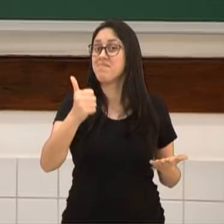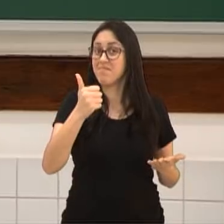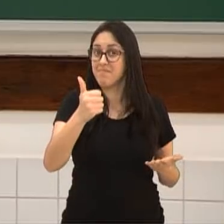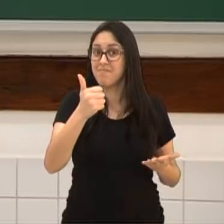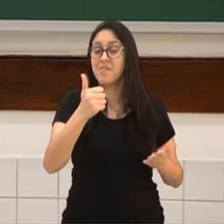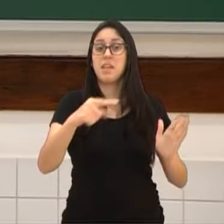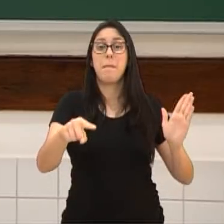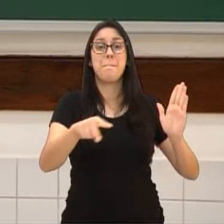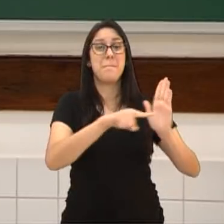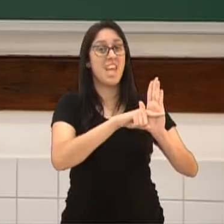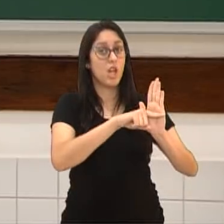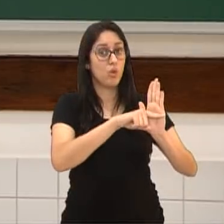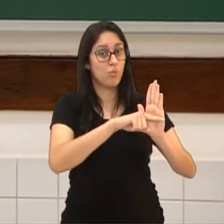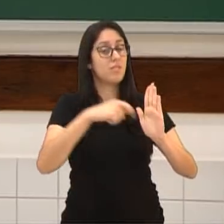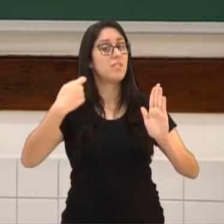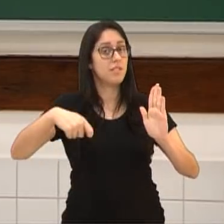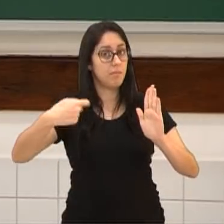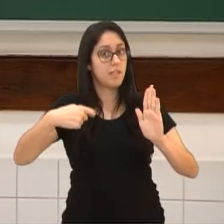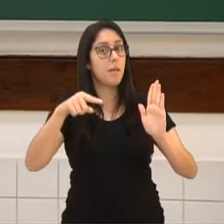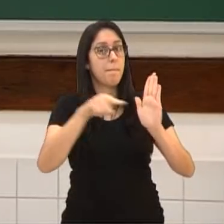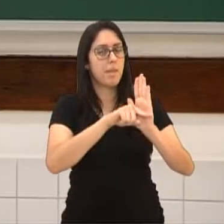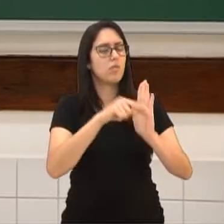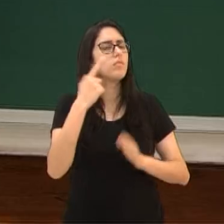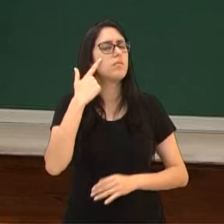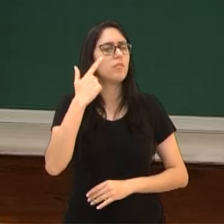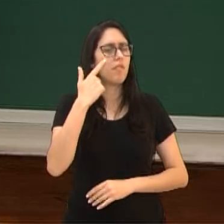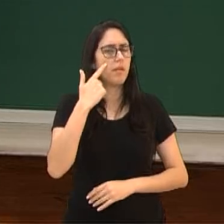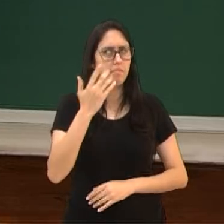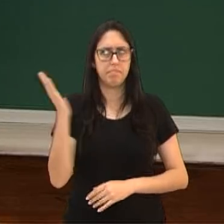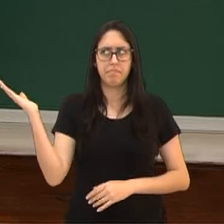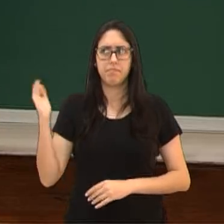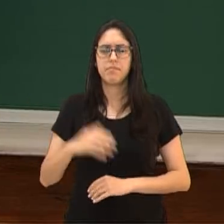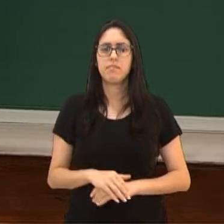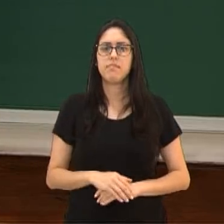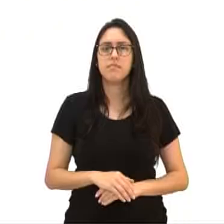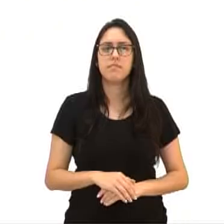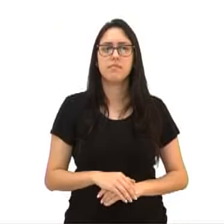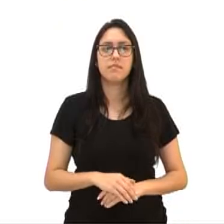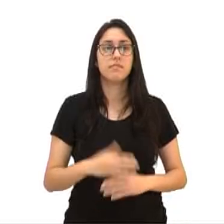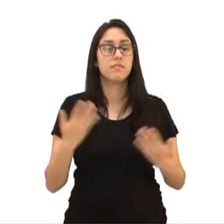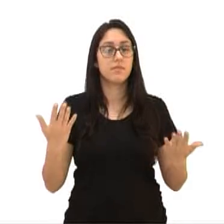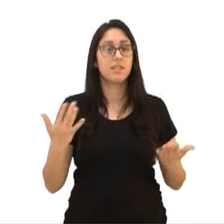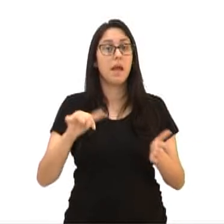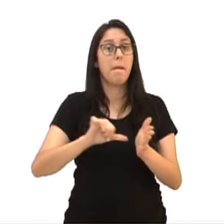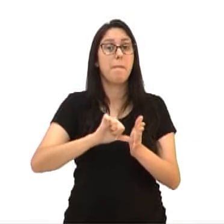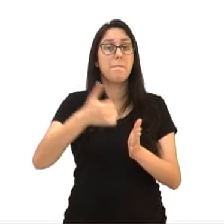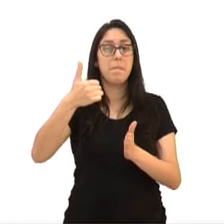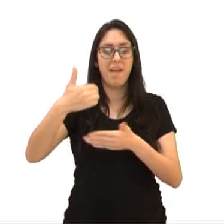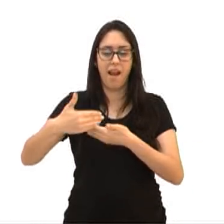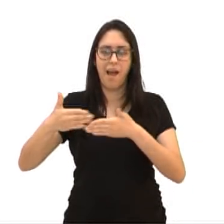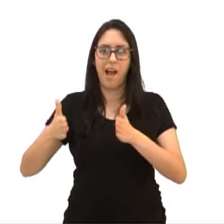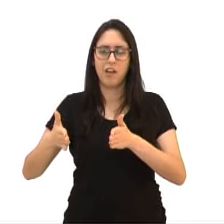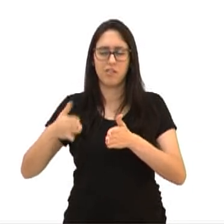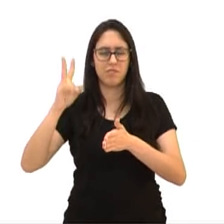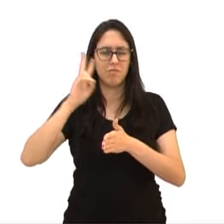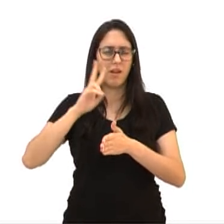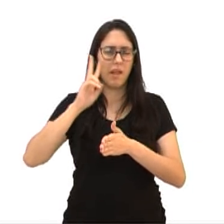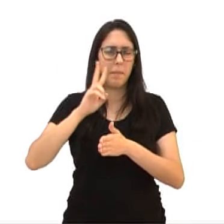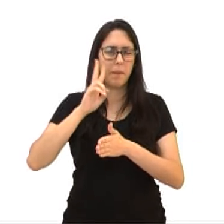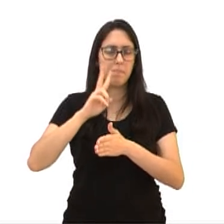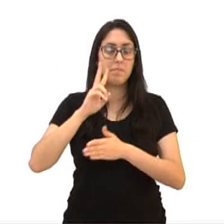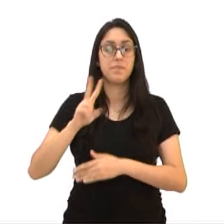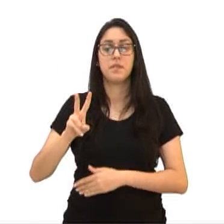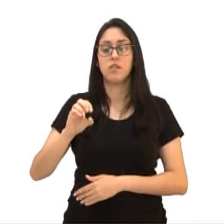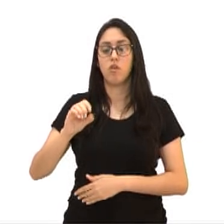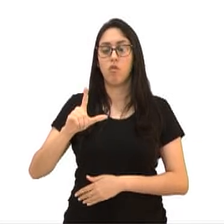de subtração. Então, vamos lá fazer essas contas? Ó, vamos calcular o volume da primeira caixa. Então, relembrando que o volume é